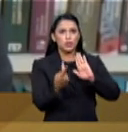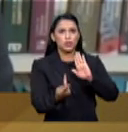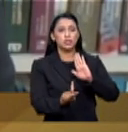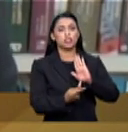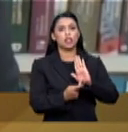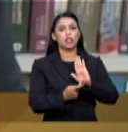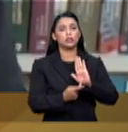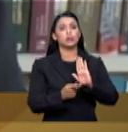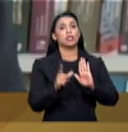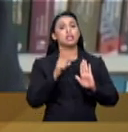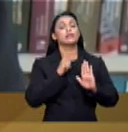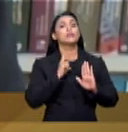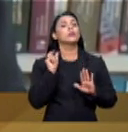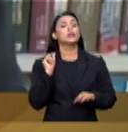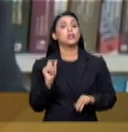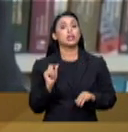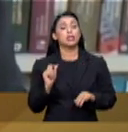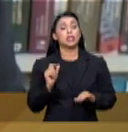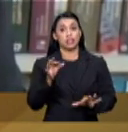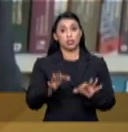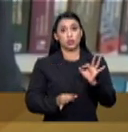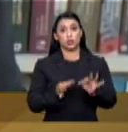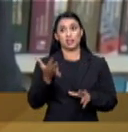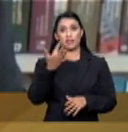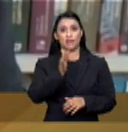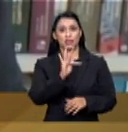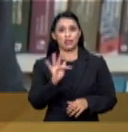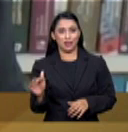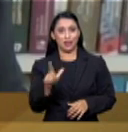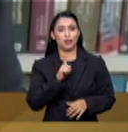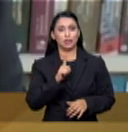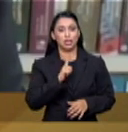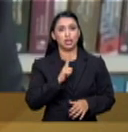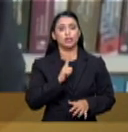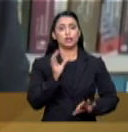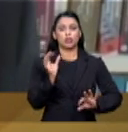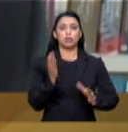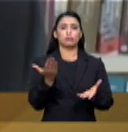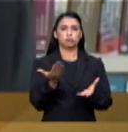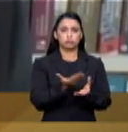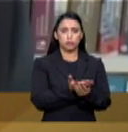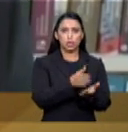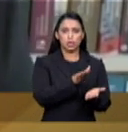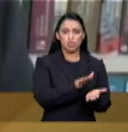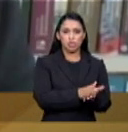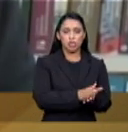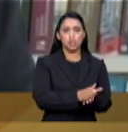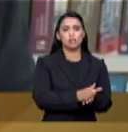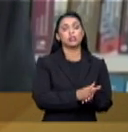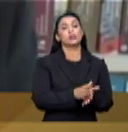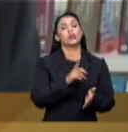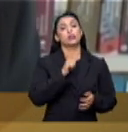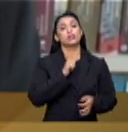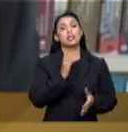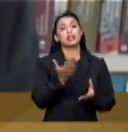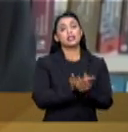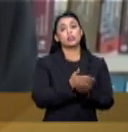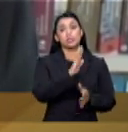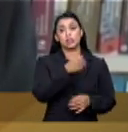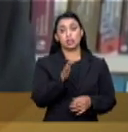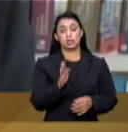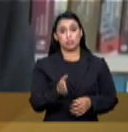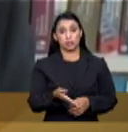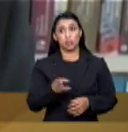que a Justiça Federal deve processar e julgar as ações rescisórias em que a União tem